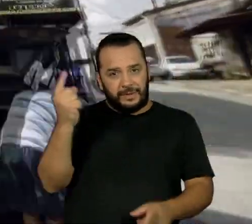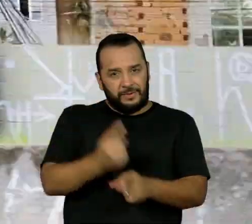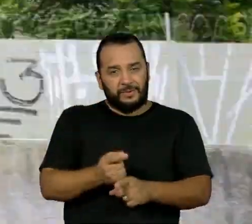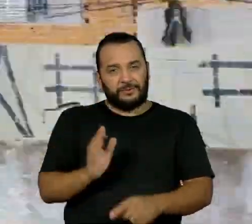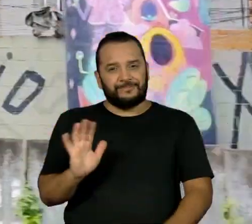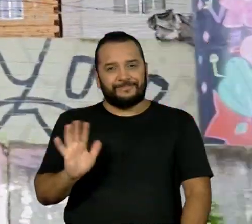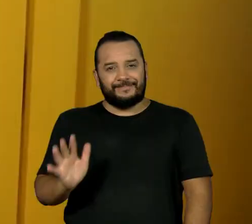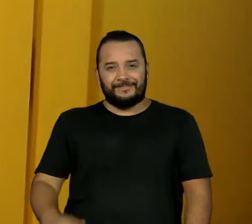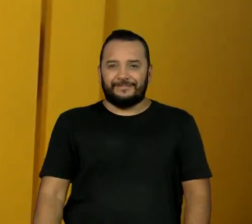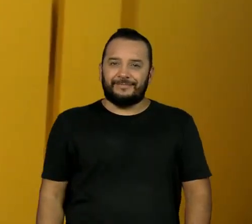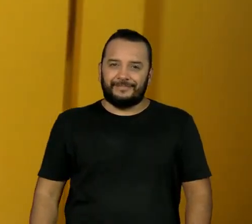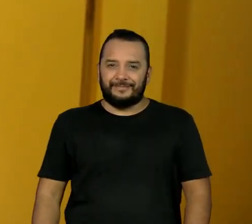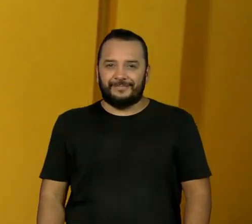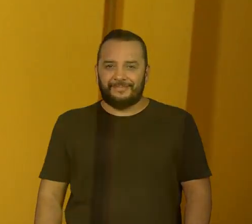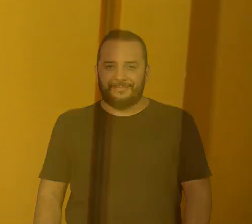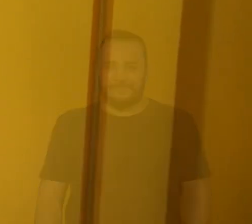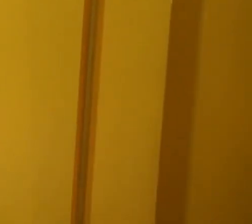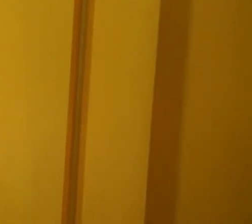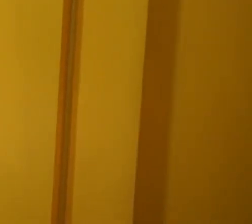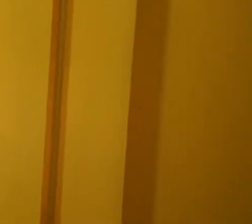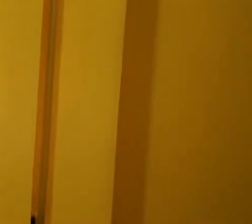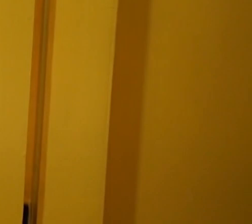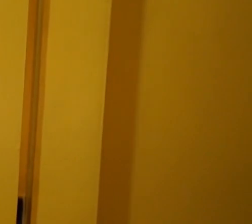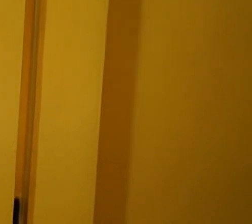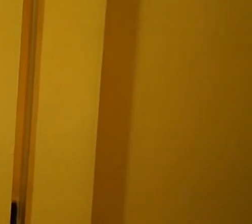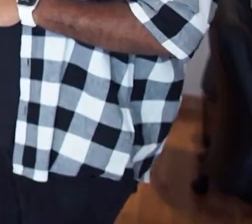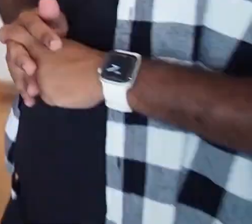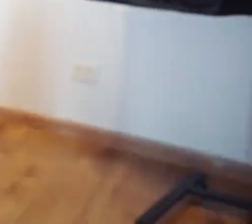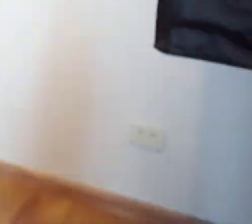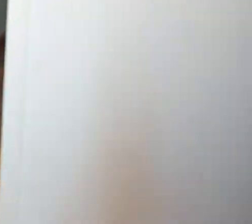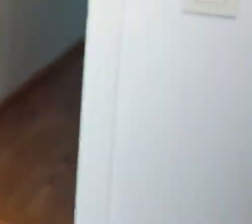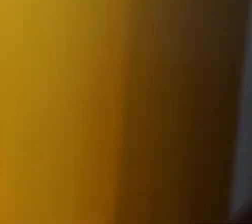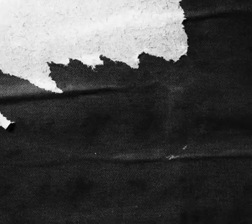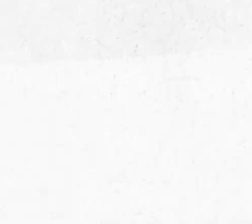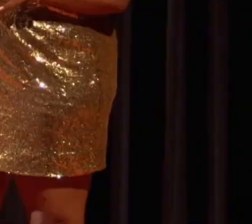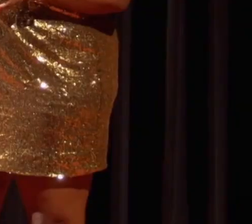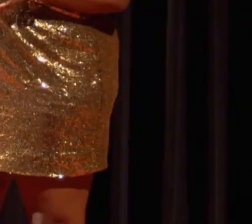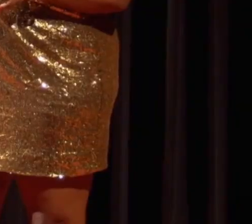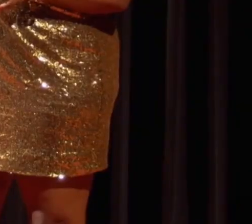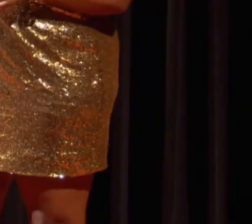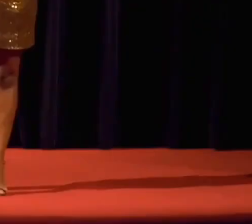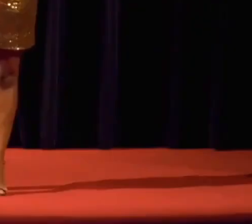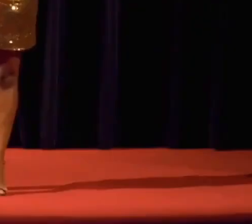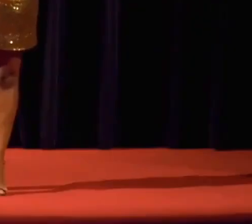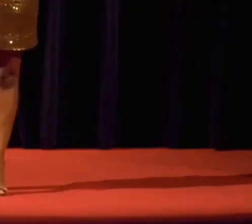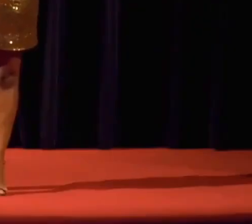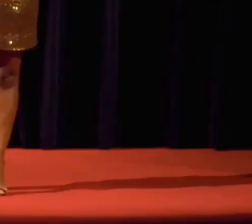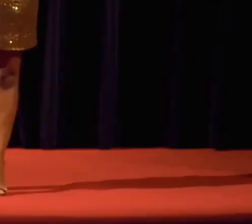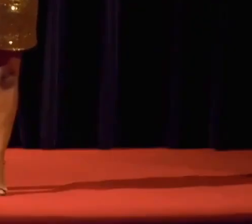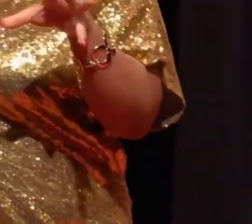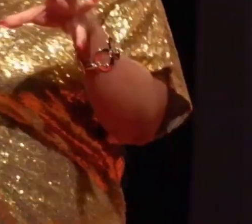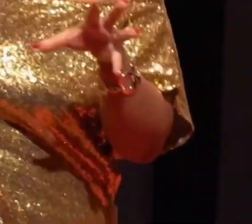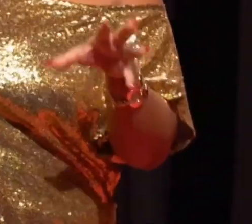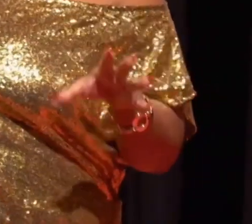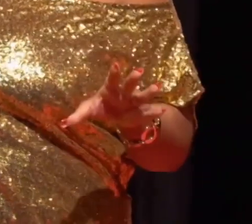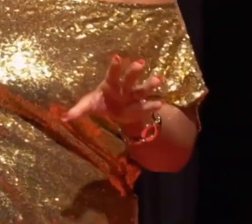Lagoa Serena é a face desse homem, lugar onde passarinho agora não bebe nem pede pousada.